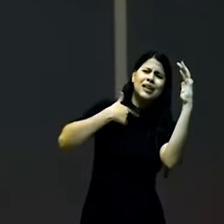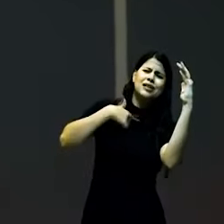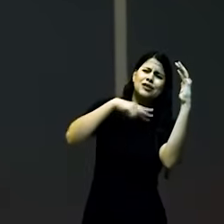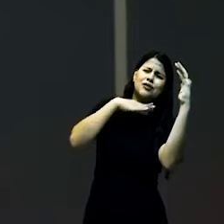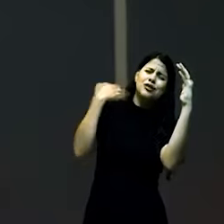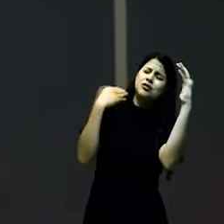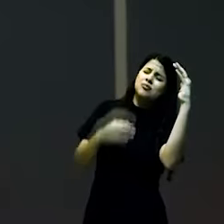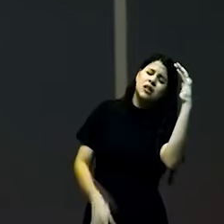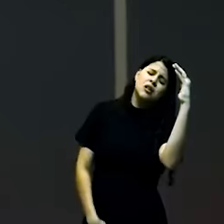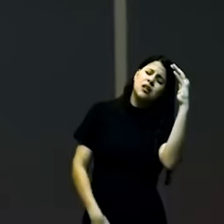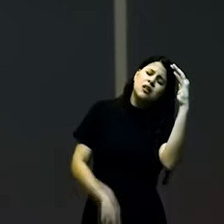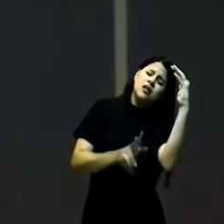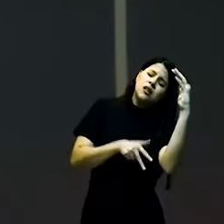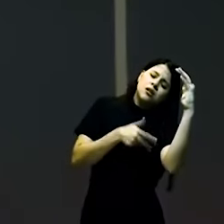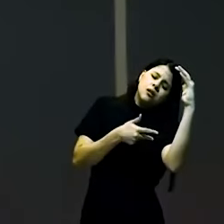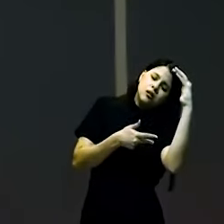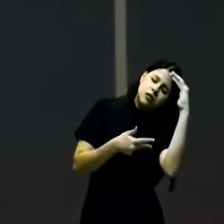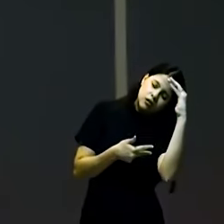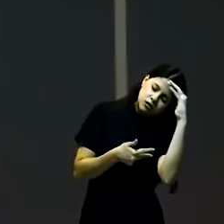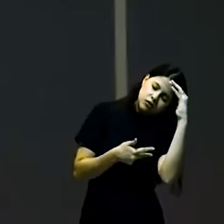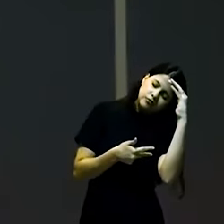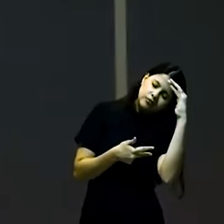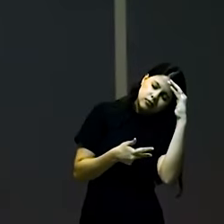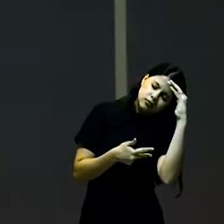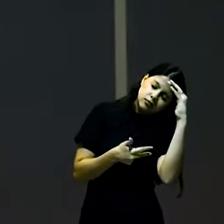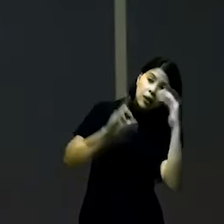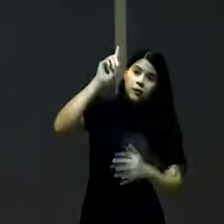e Deus vendo tudo isso, olha que coisa linda,